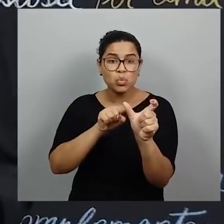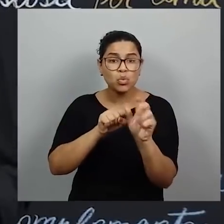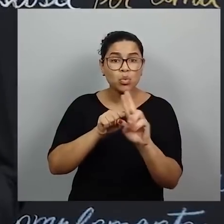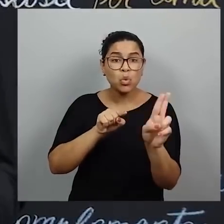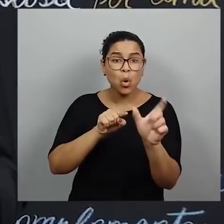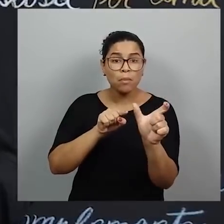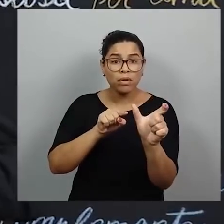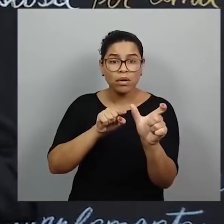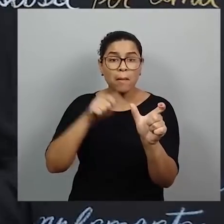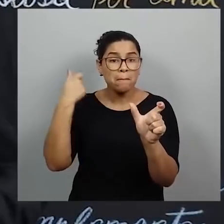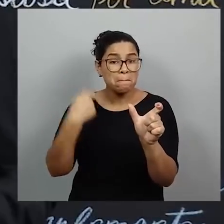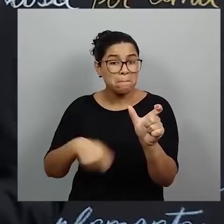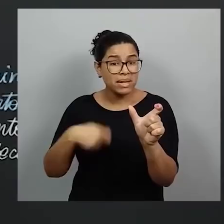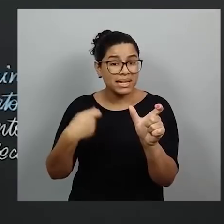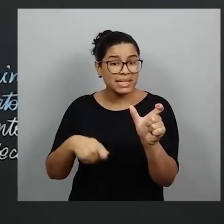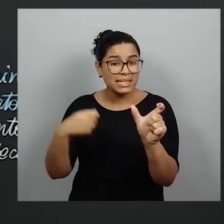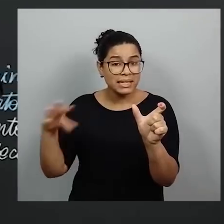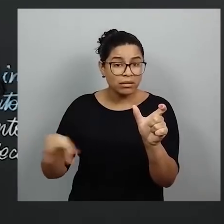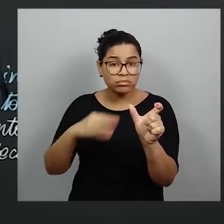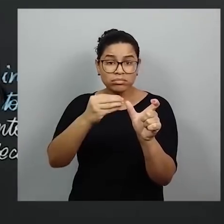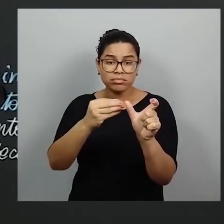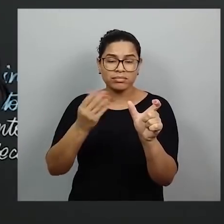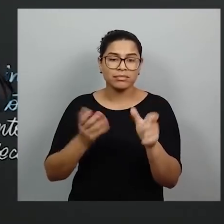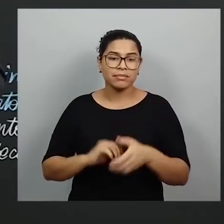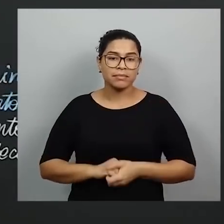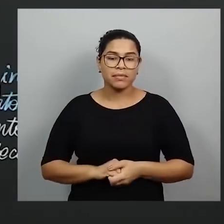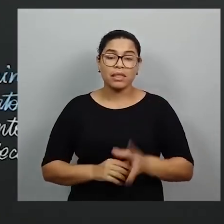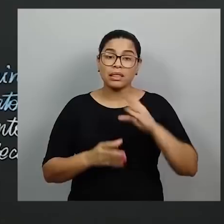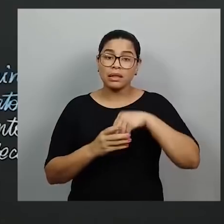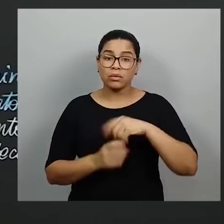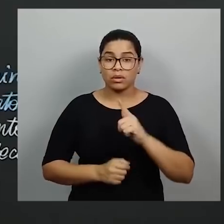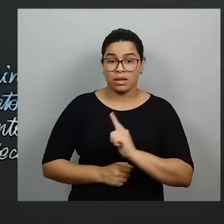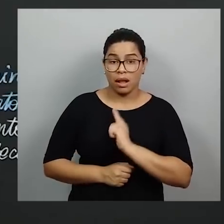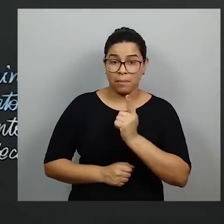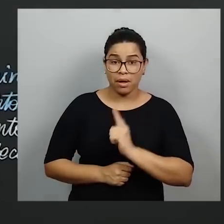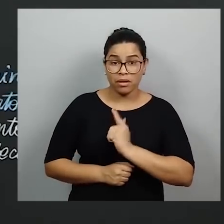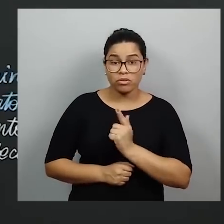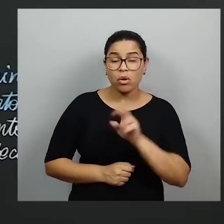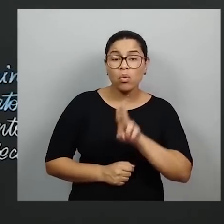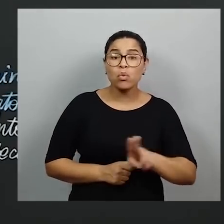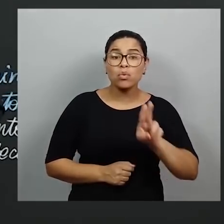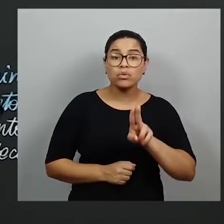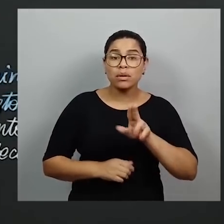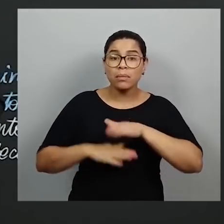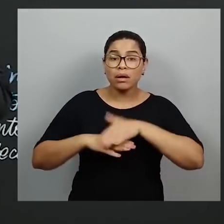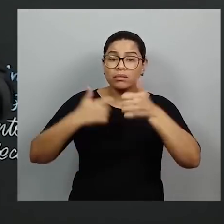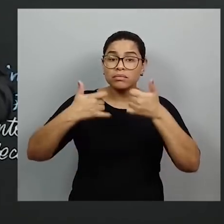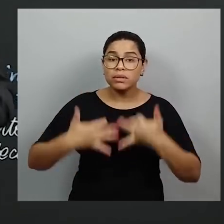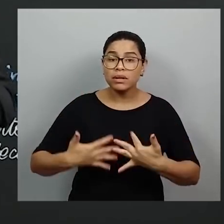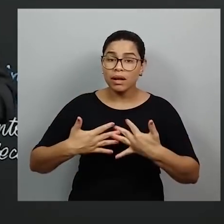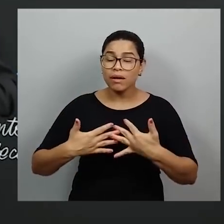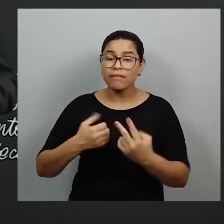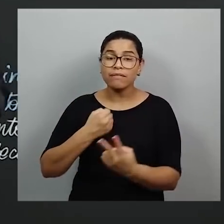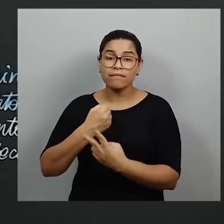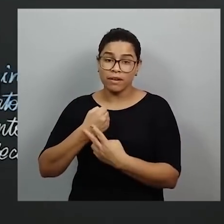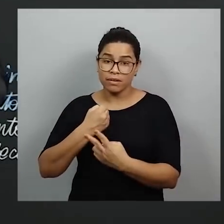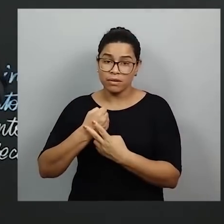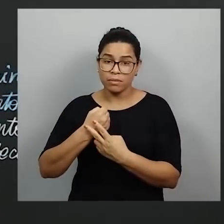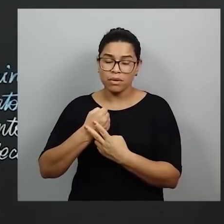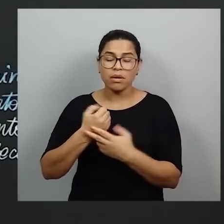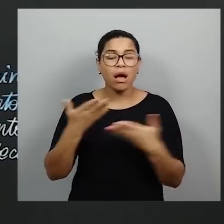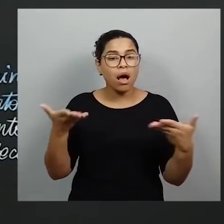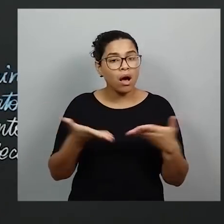que precisam de complemento. Na gramática, a gente usa transitivo para falar de verbo, então a gente vai ter que fazer